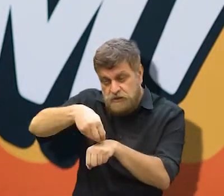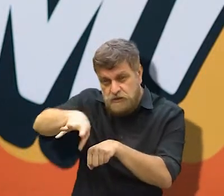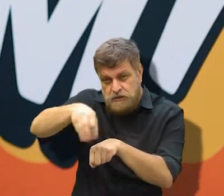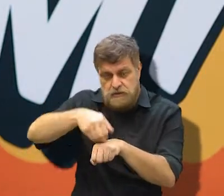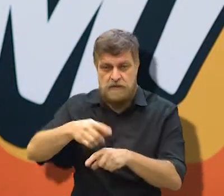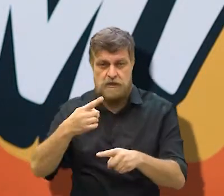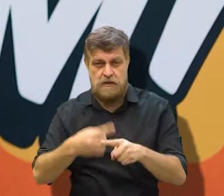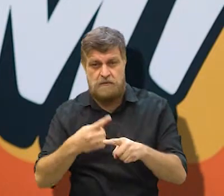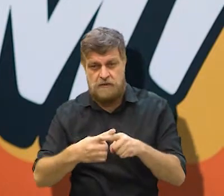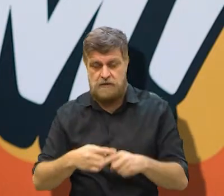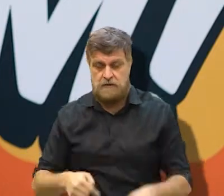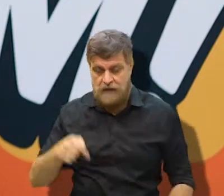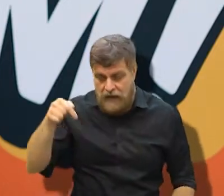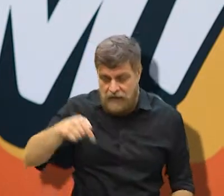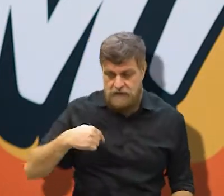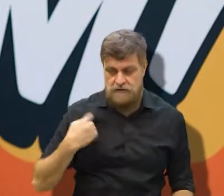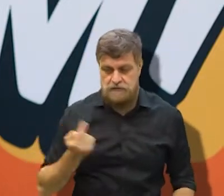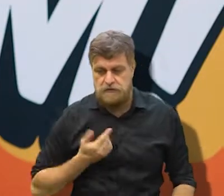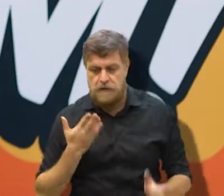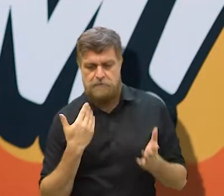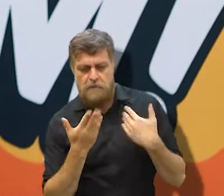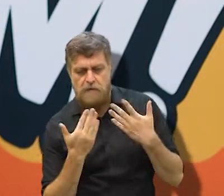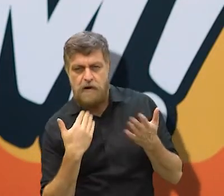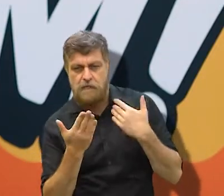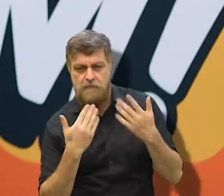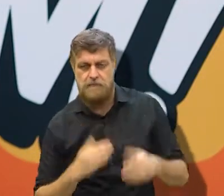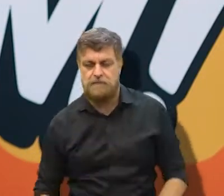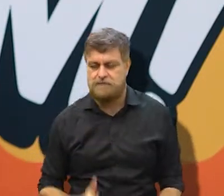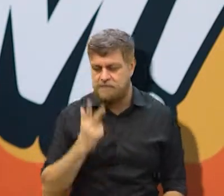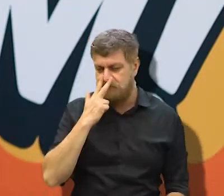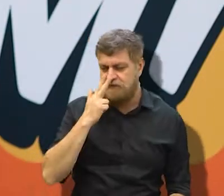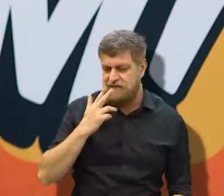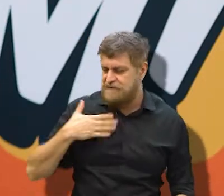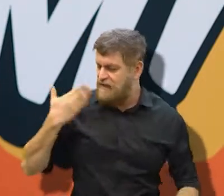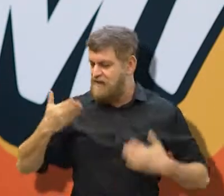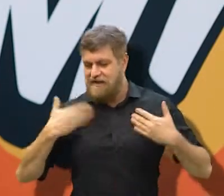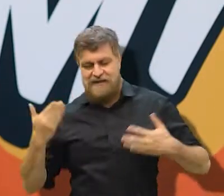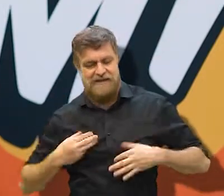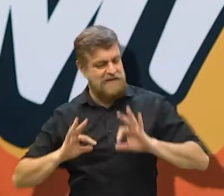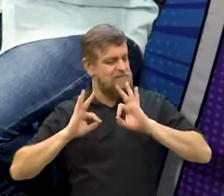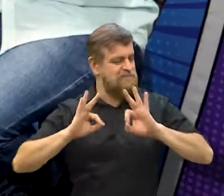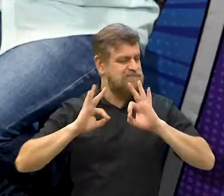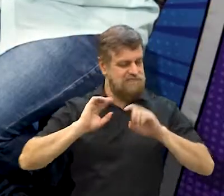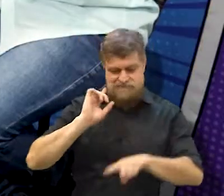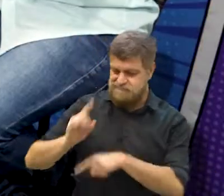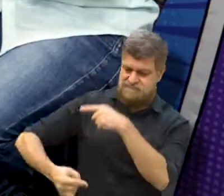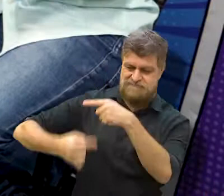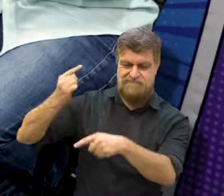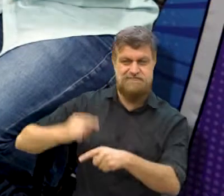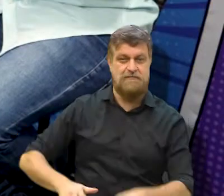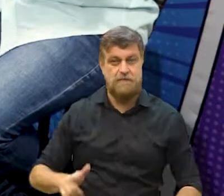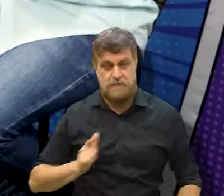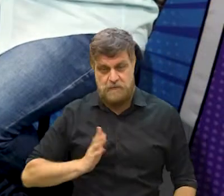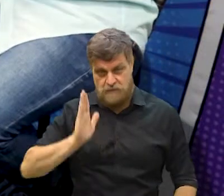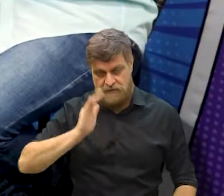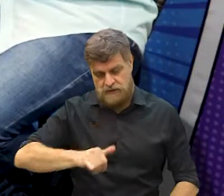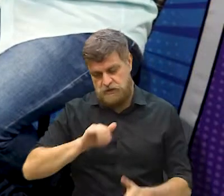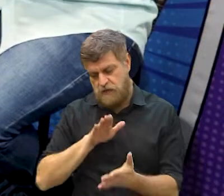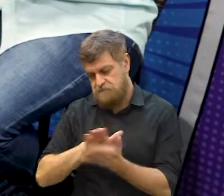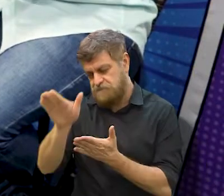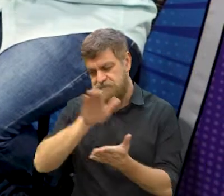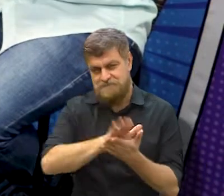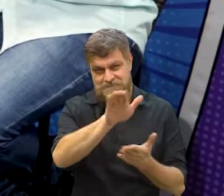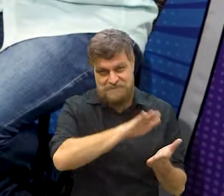né? Porque claro que aqui a gente está batendo esse papo, né? Só alegria, alto astral, deu tudo certo, já está